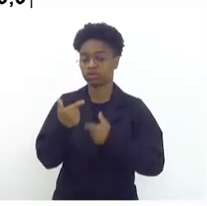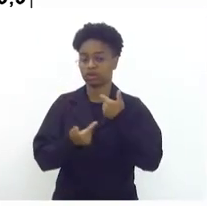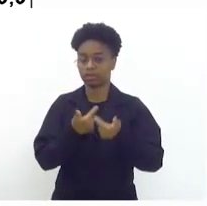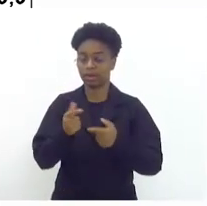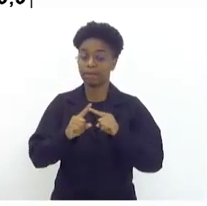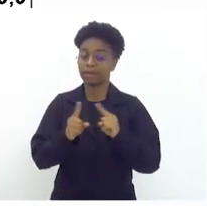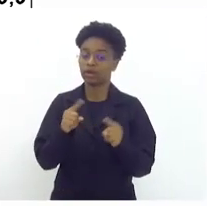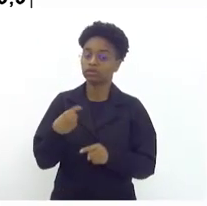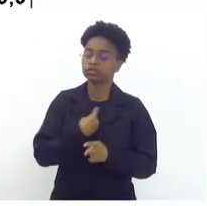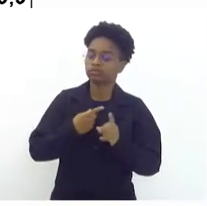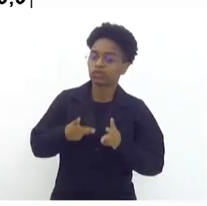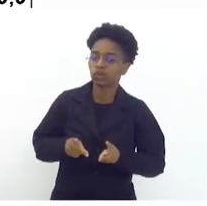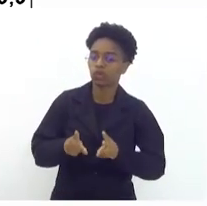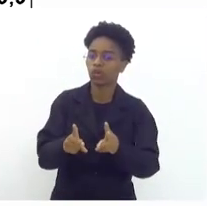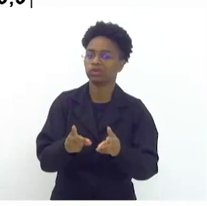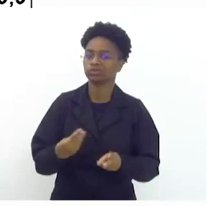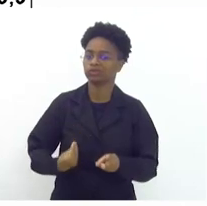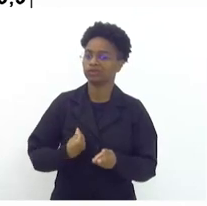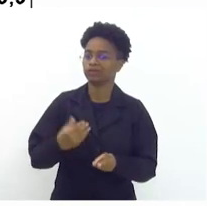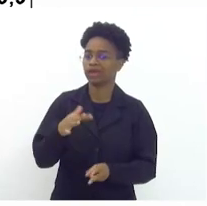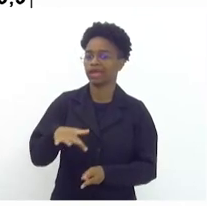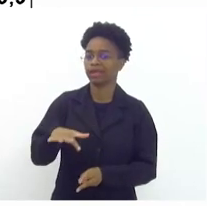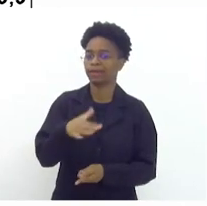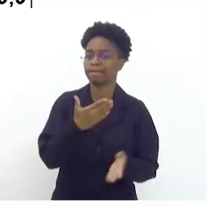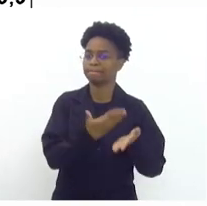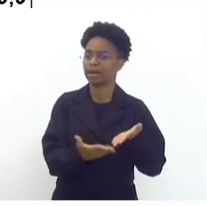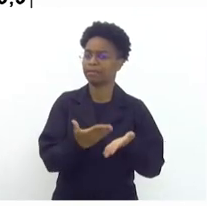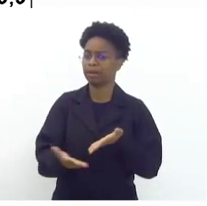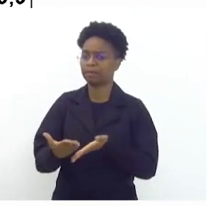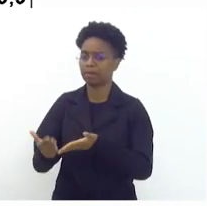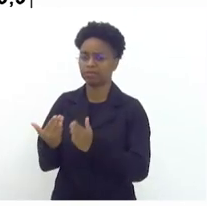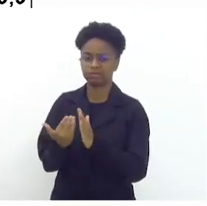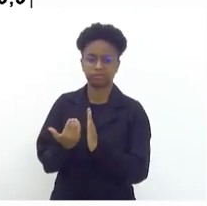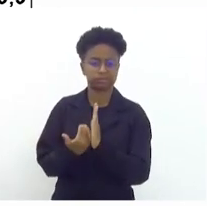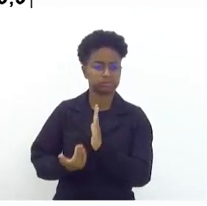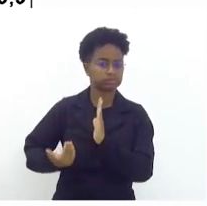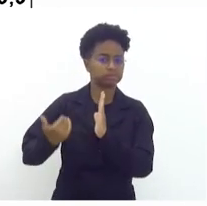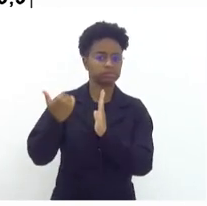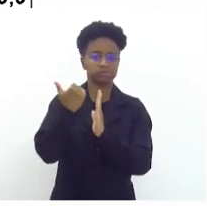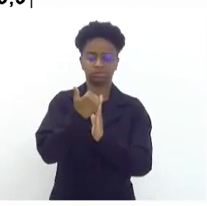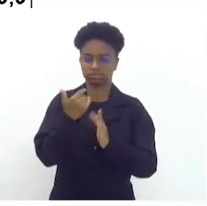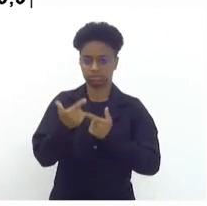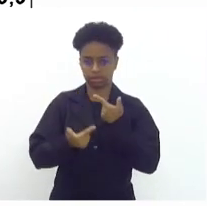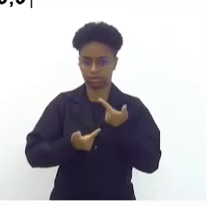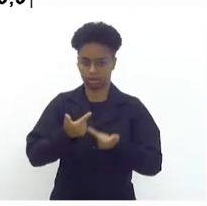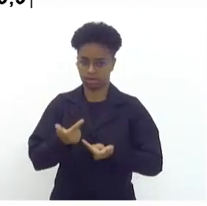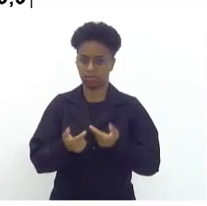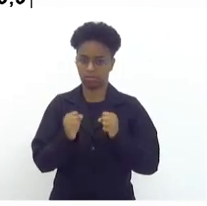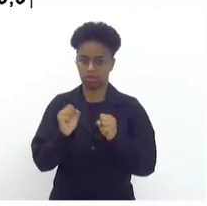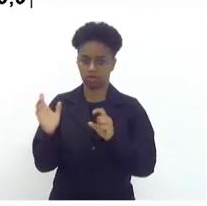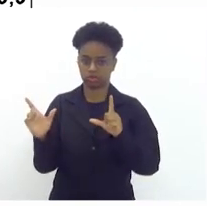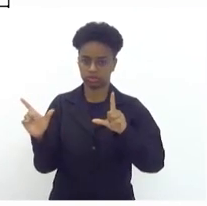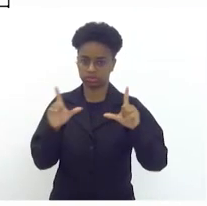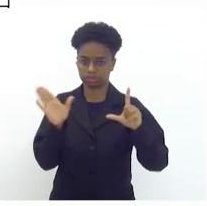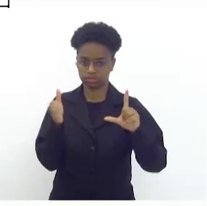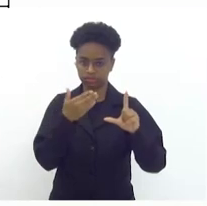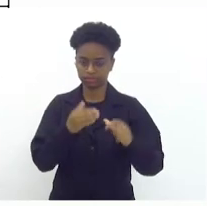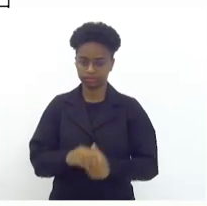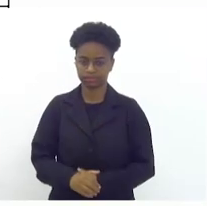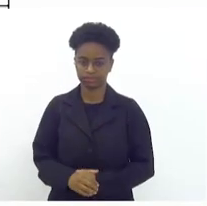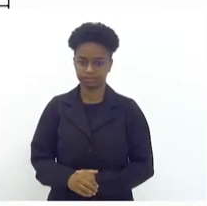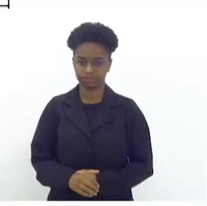continua numa situação de uma perda extremamente elevada é de empregos pode por favor